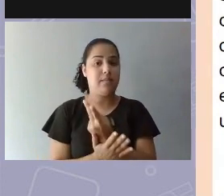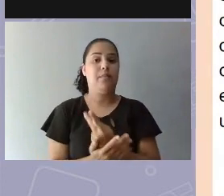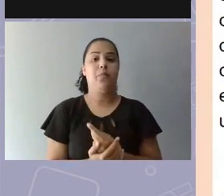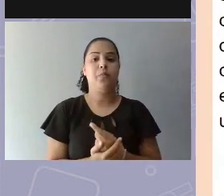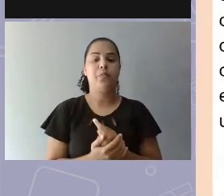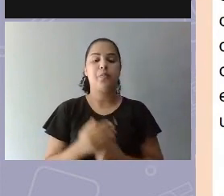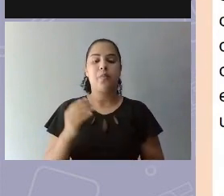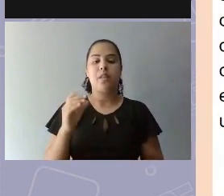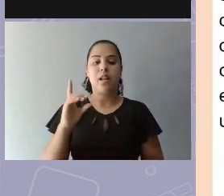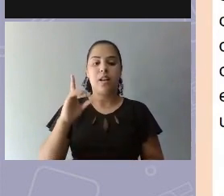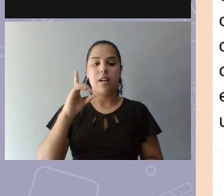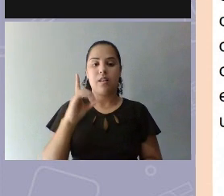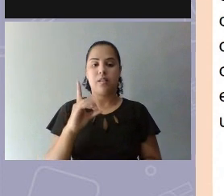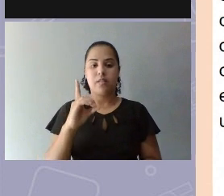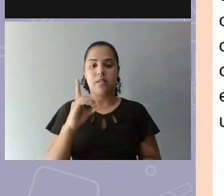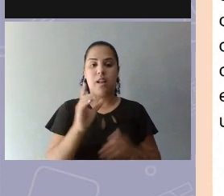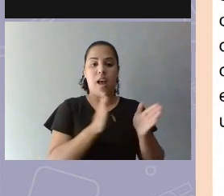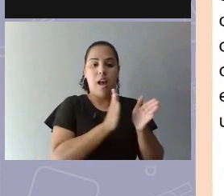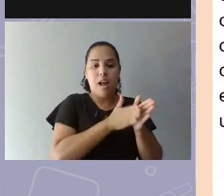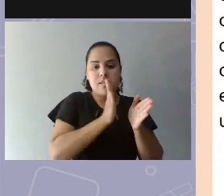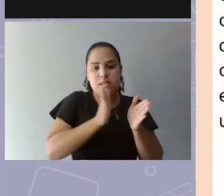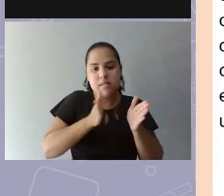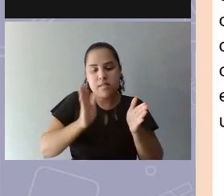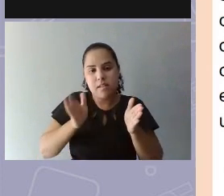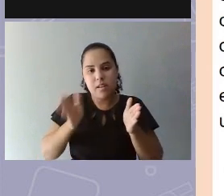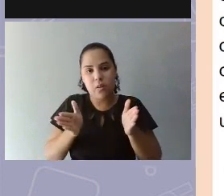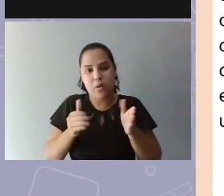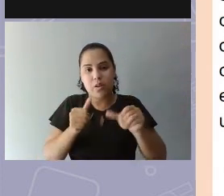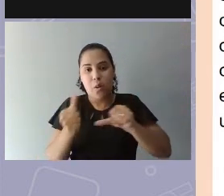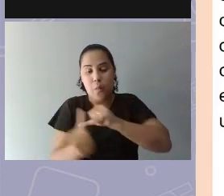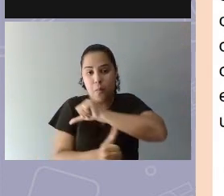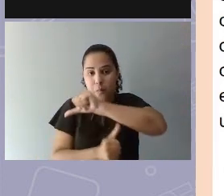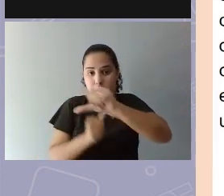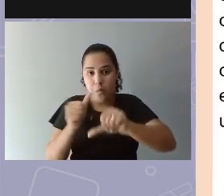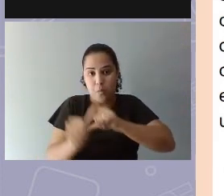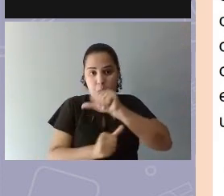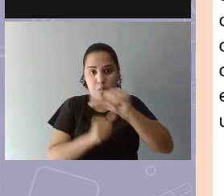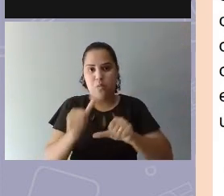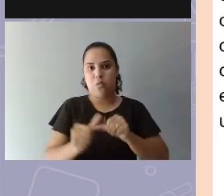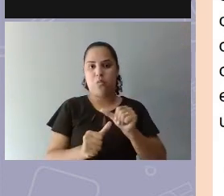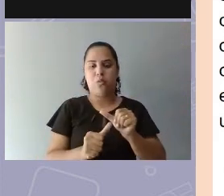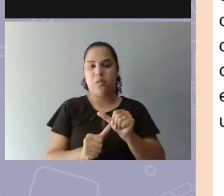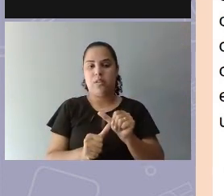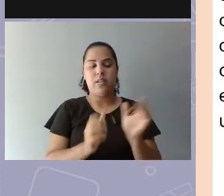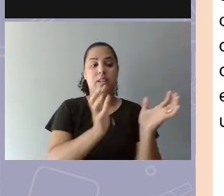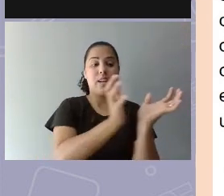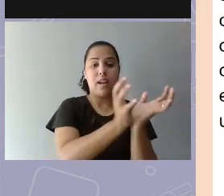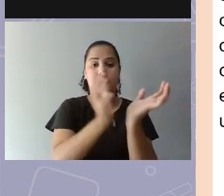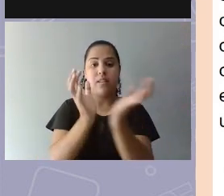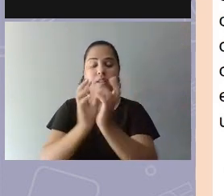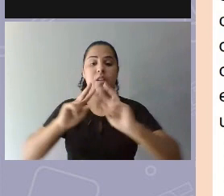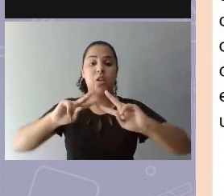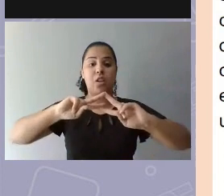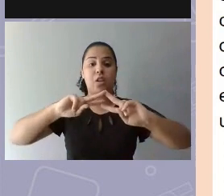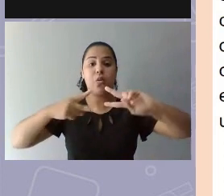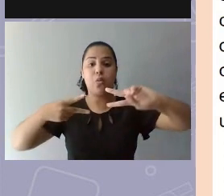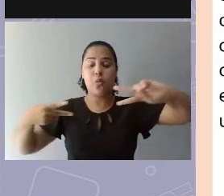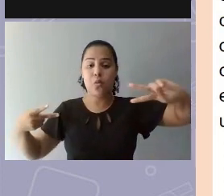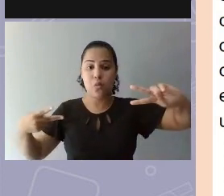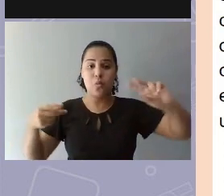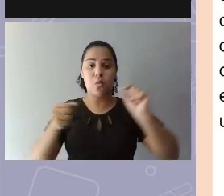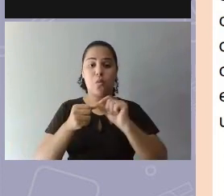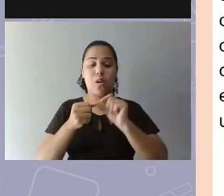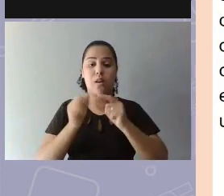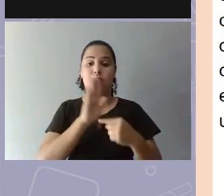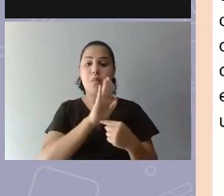as sequências de bases mudam de espécie para espécie e o código genético determina que cada aminoácido é